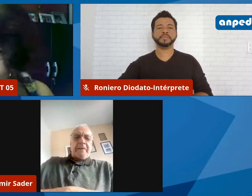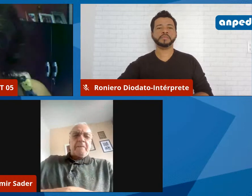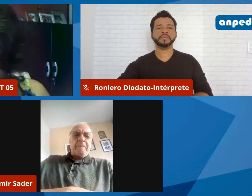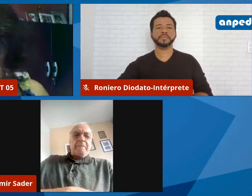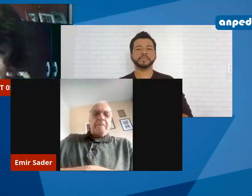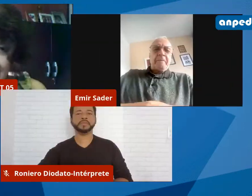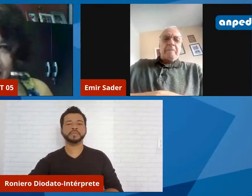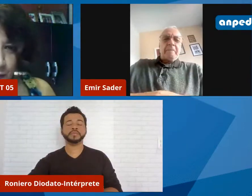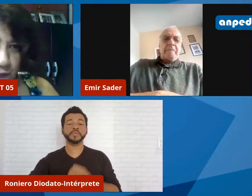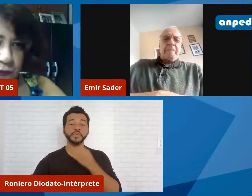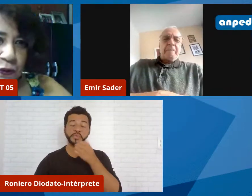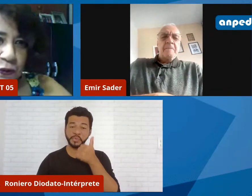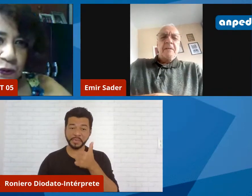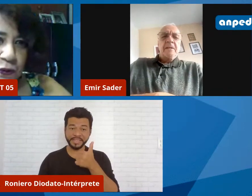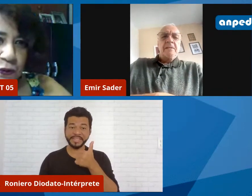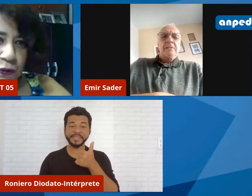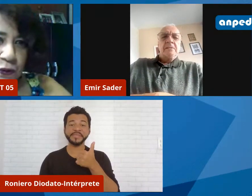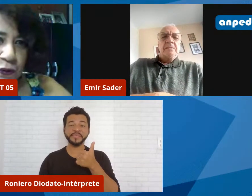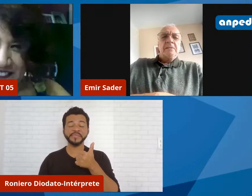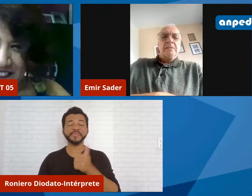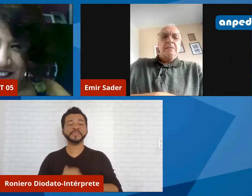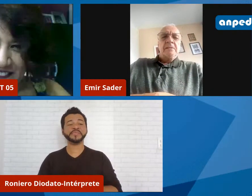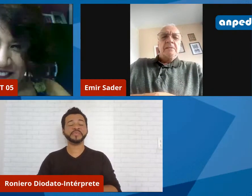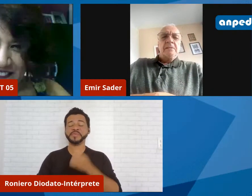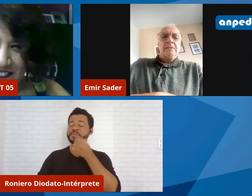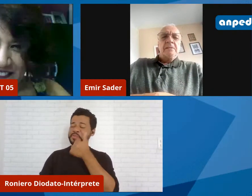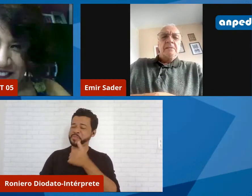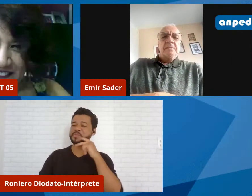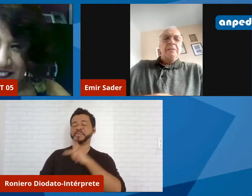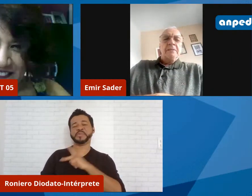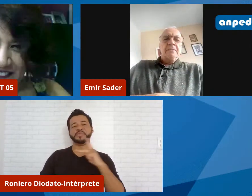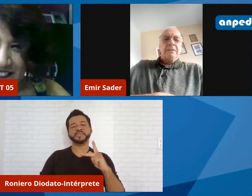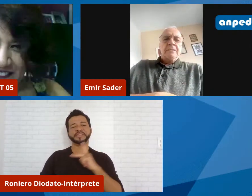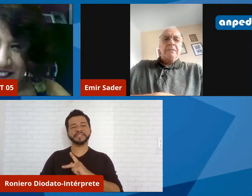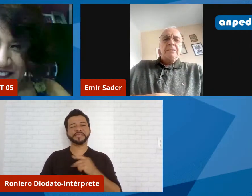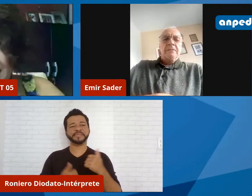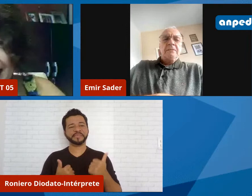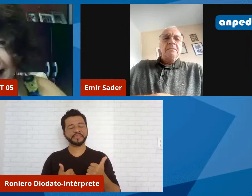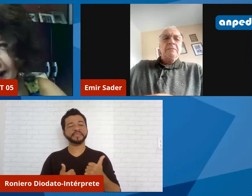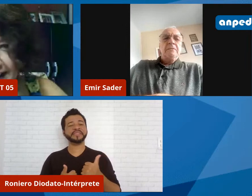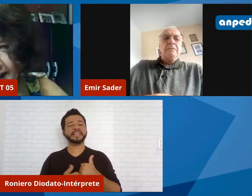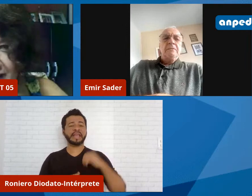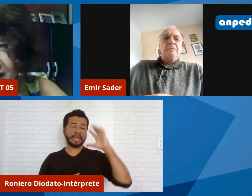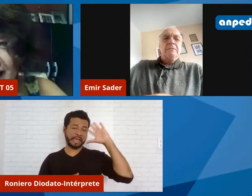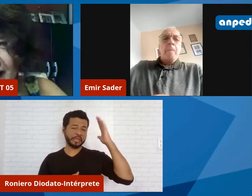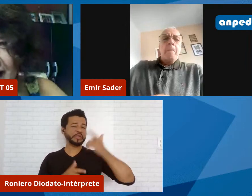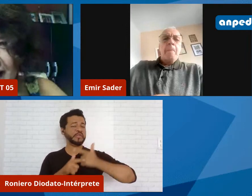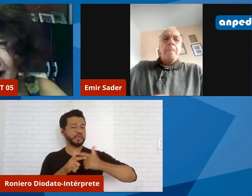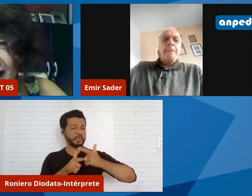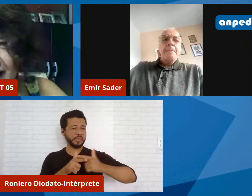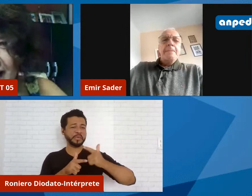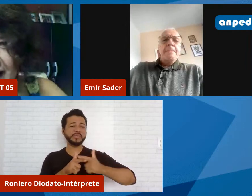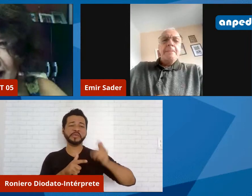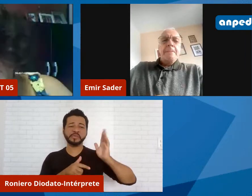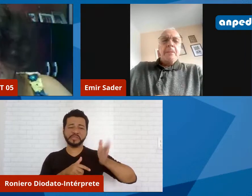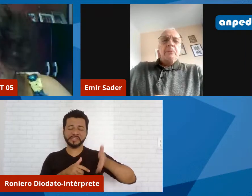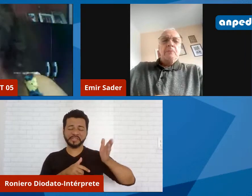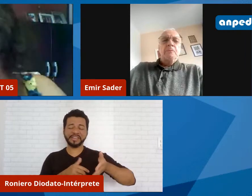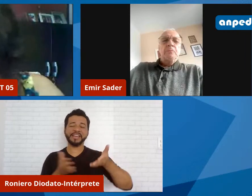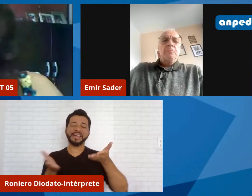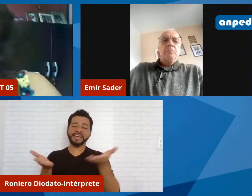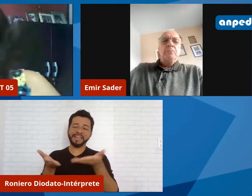Oi, tudo bem? Tudo bom, professor? Resolvido os probleminhas, a fala é sua, fiz